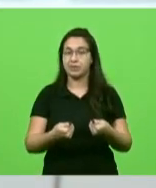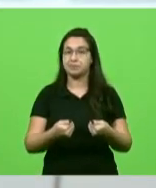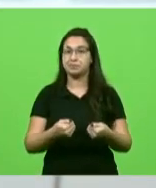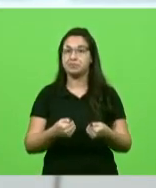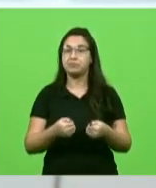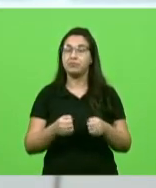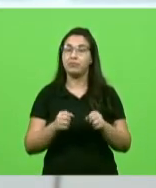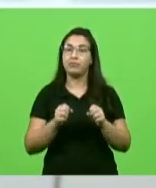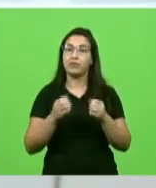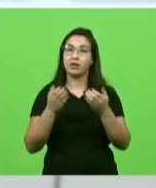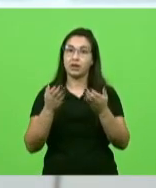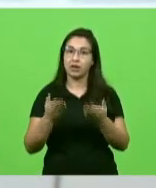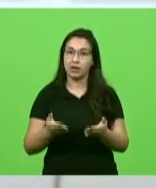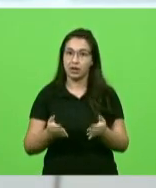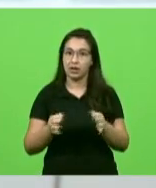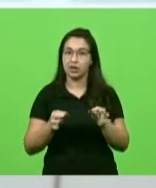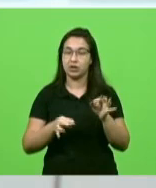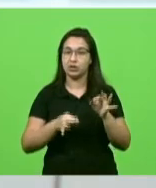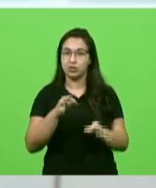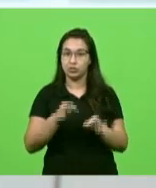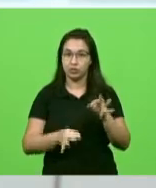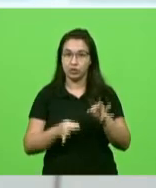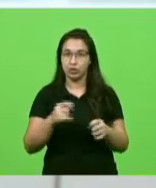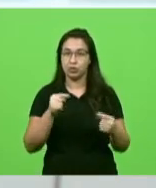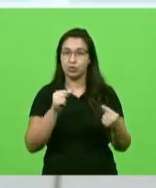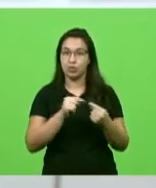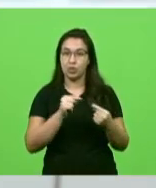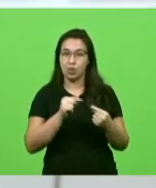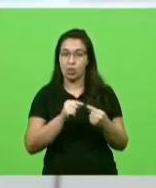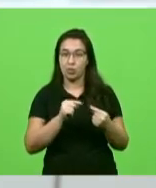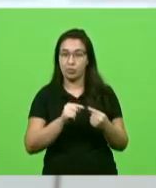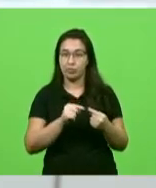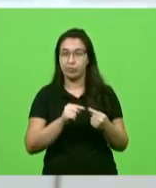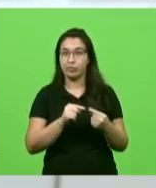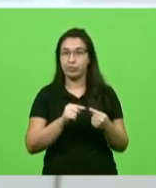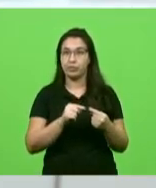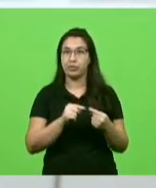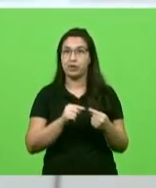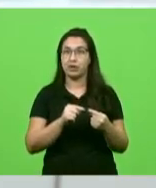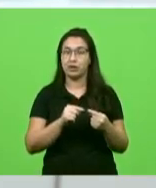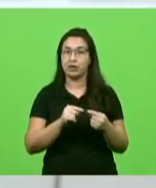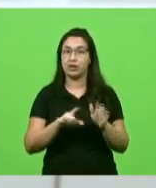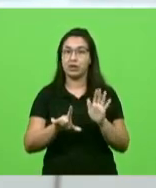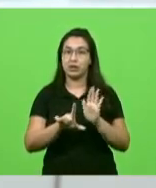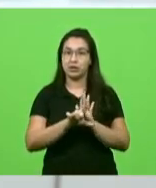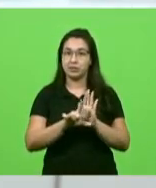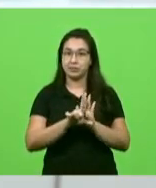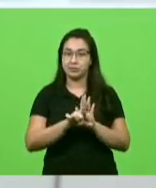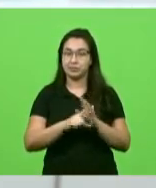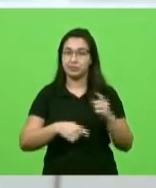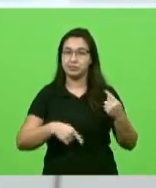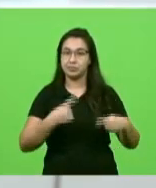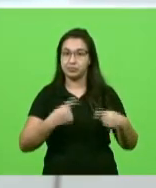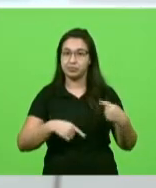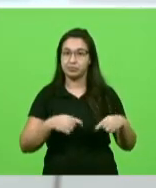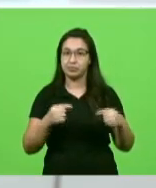certificar sua validade jurídica E aí legitimidade política